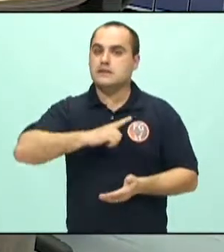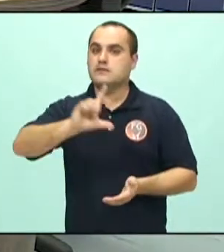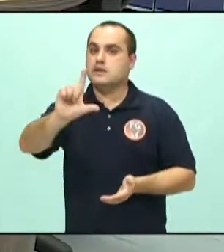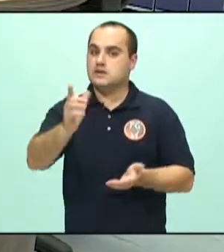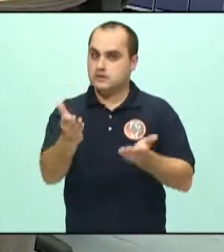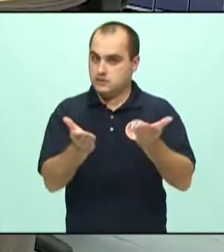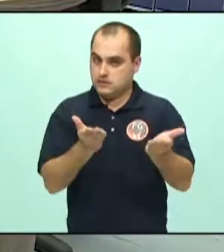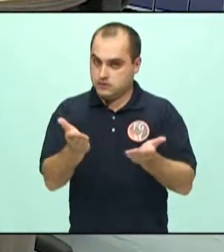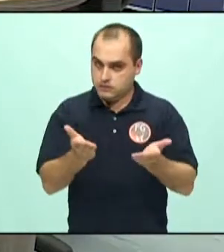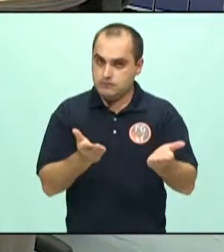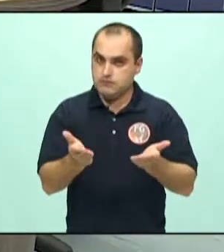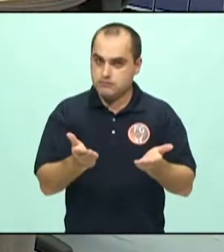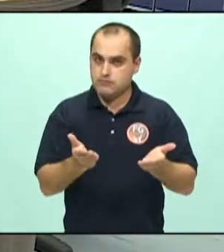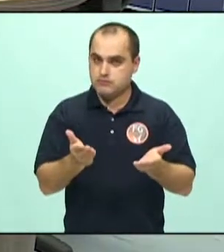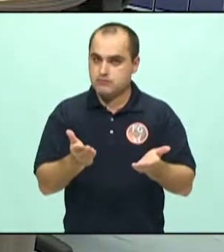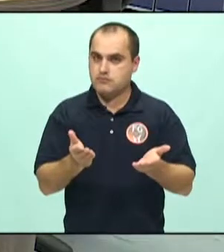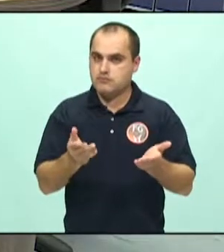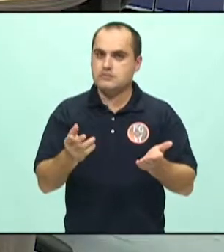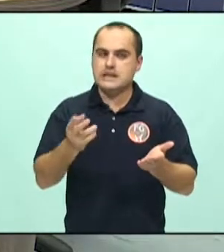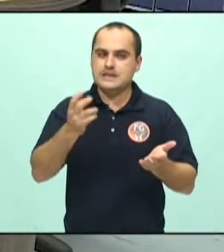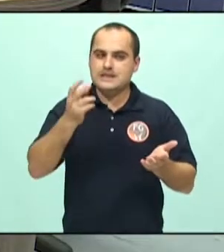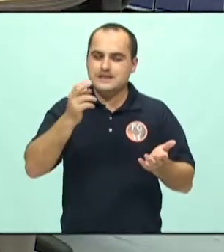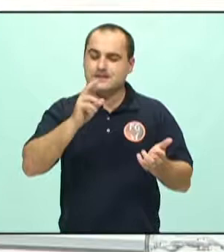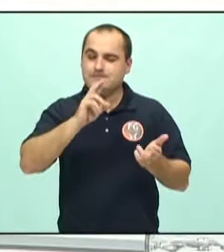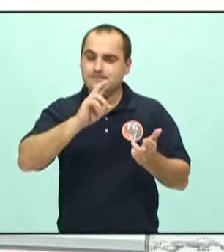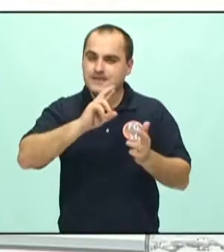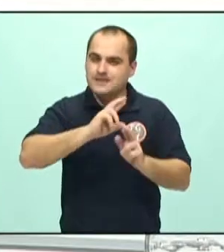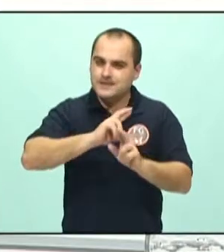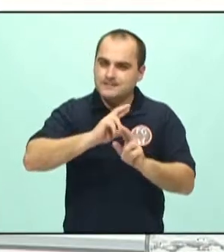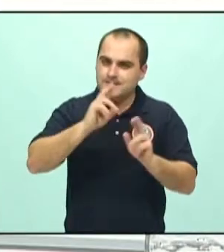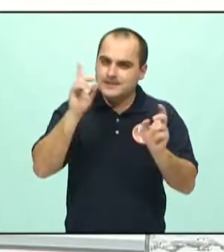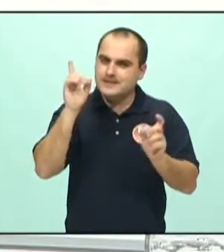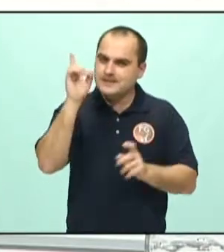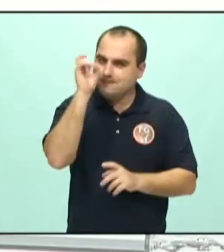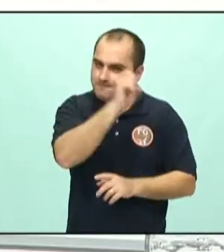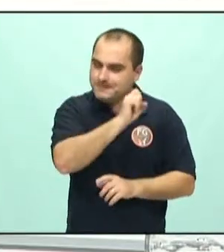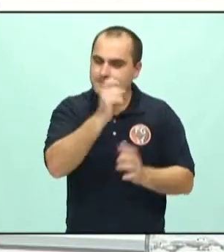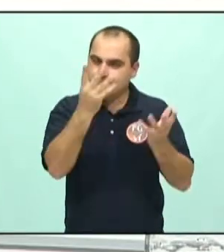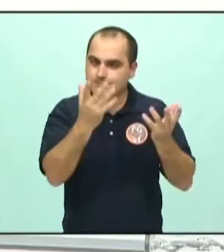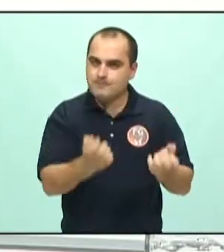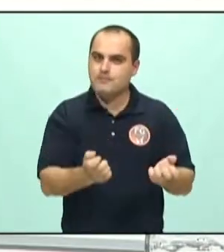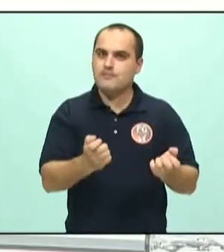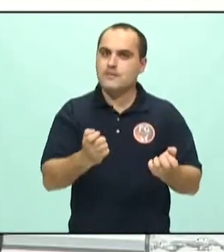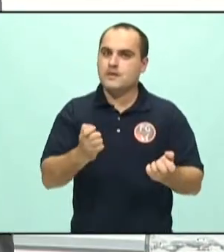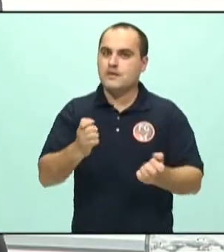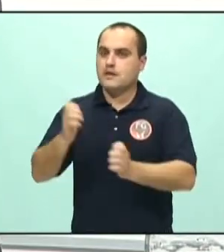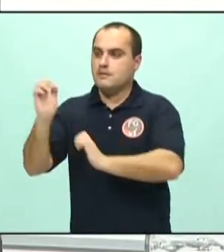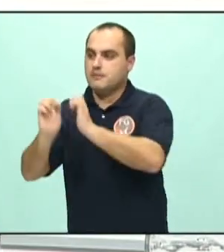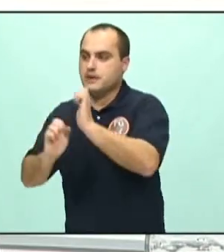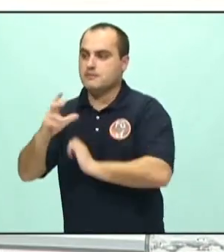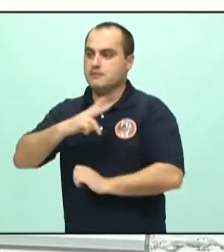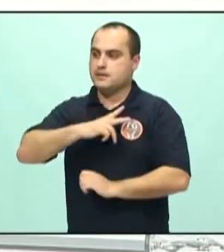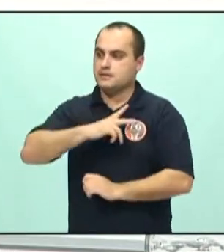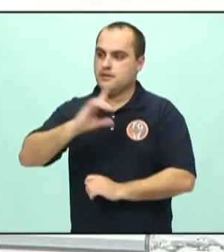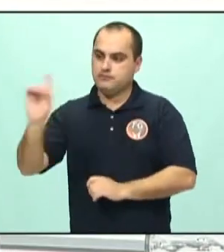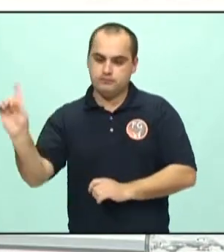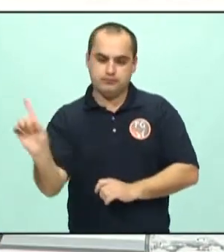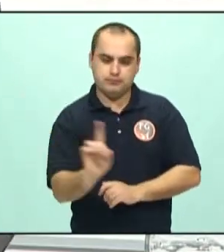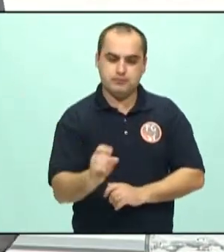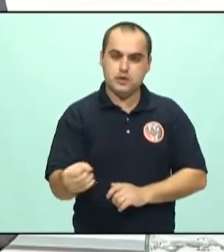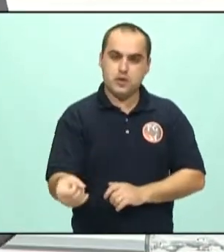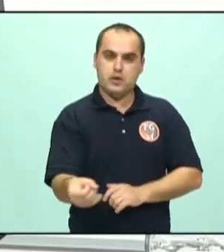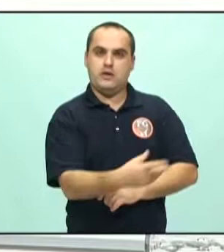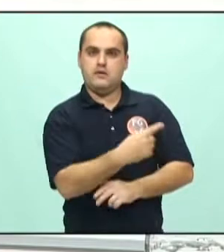arrendamento. Então, culturalmente, foi muito difícil de aceitar aquilo lá, que viria uma empresa privada, que investiria bastante, que traria novos equipamentos,